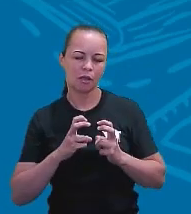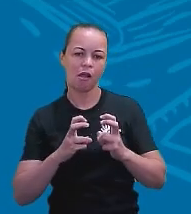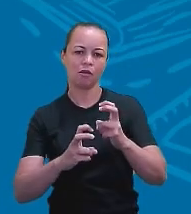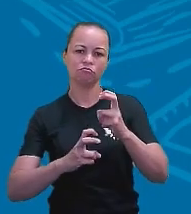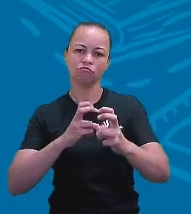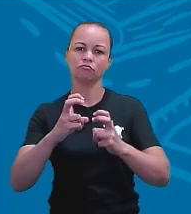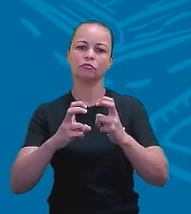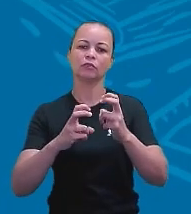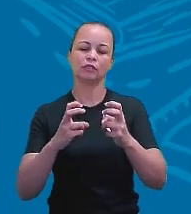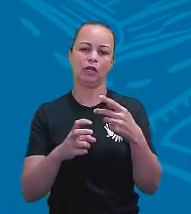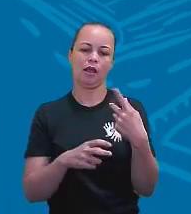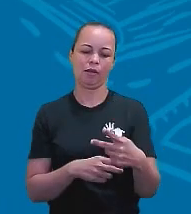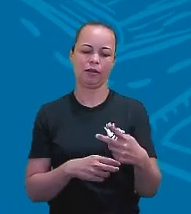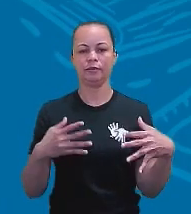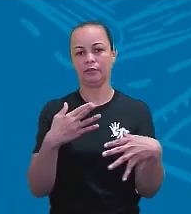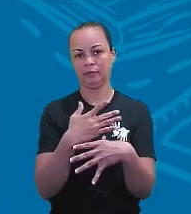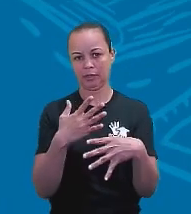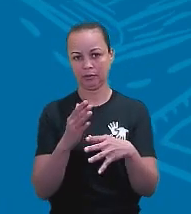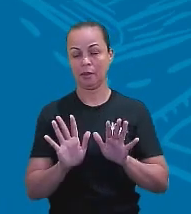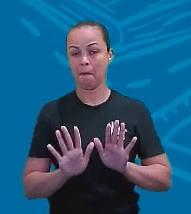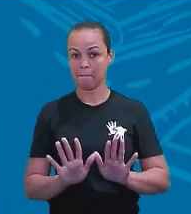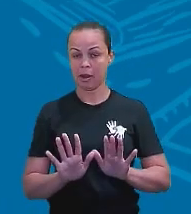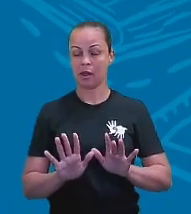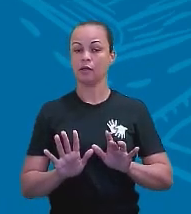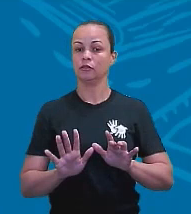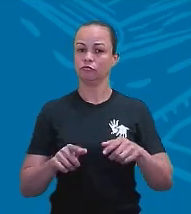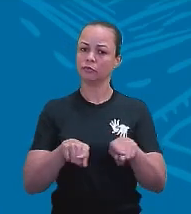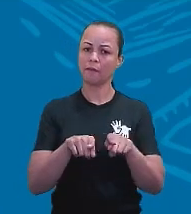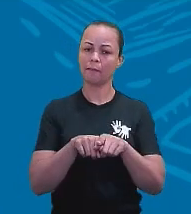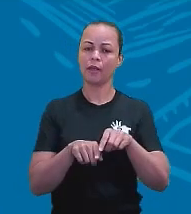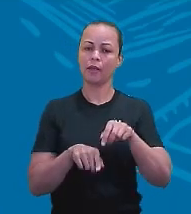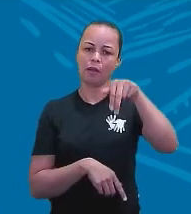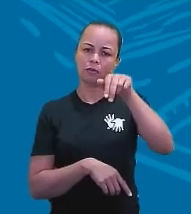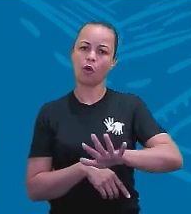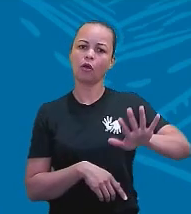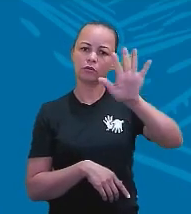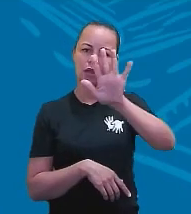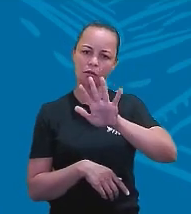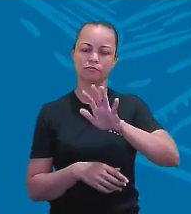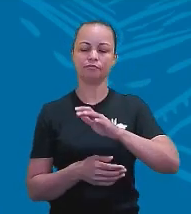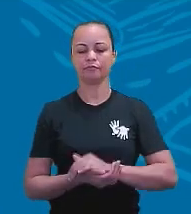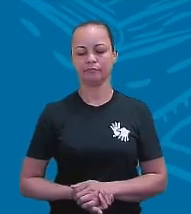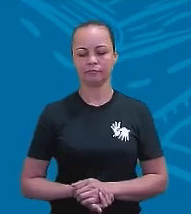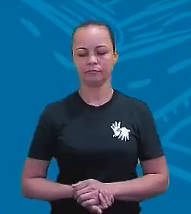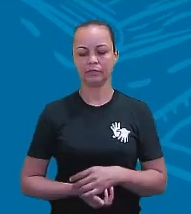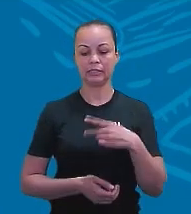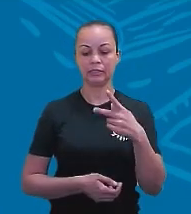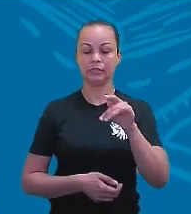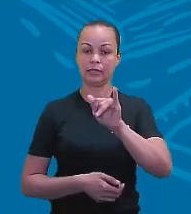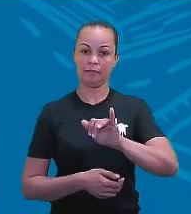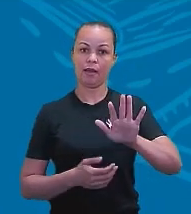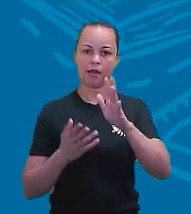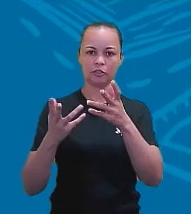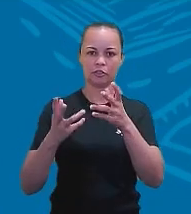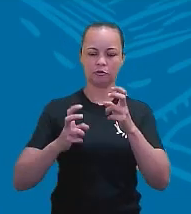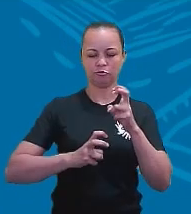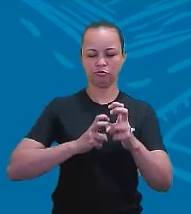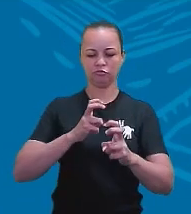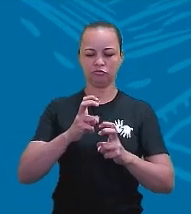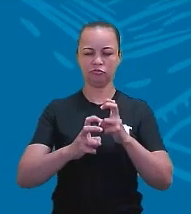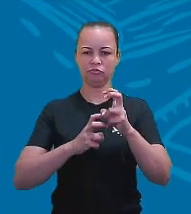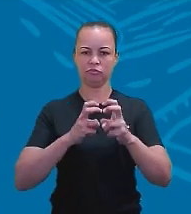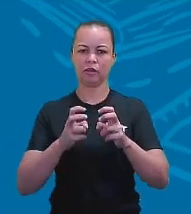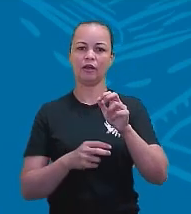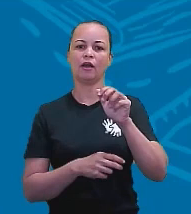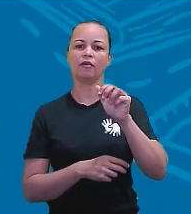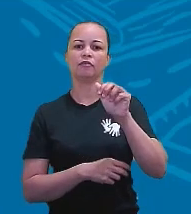nossa cidade. Não só para a nossa cidade, mas para o Nordeste inteiro. E aí nós temos essa imagem aí, ó, a locomotiva a vapor